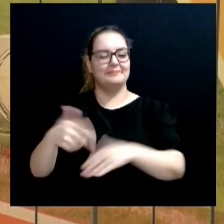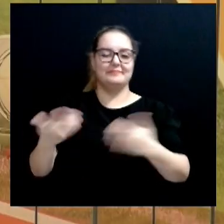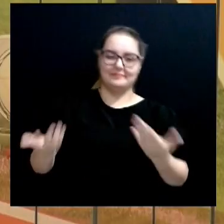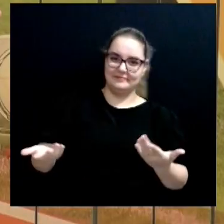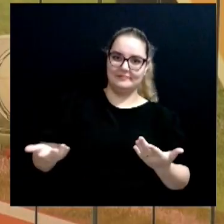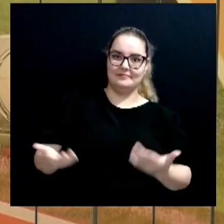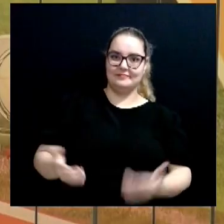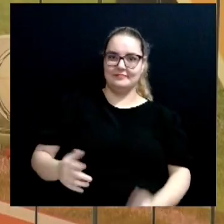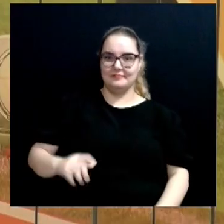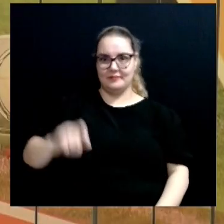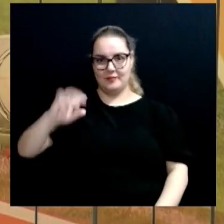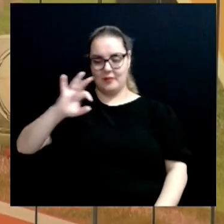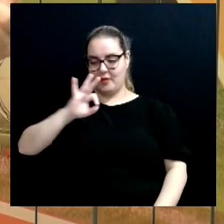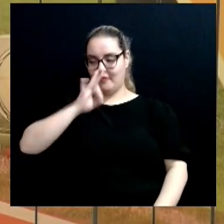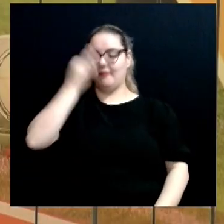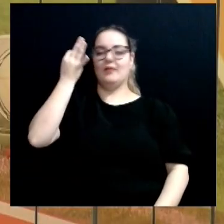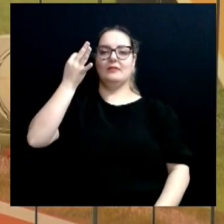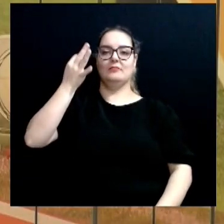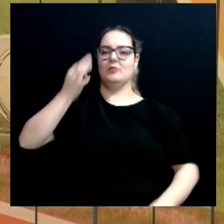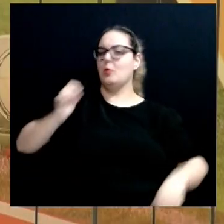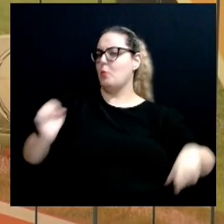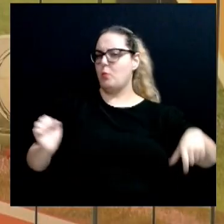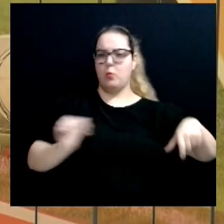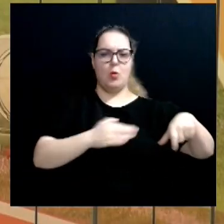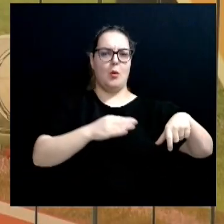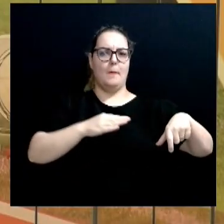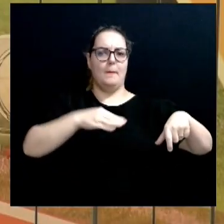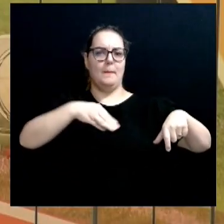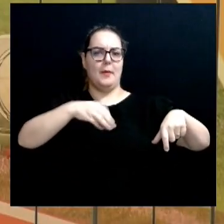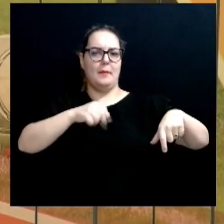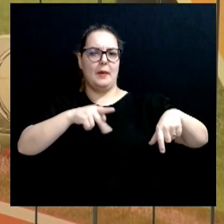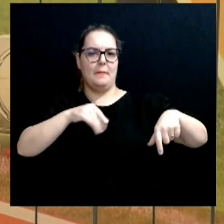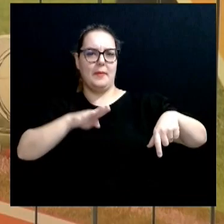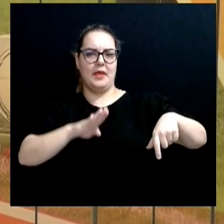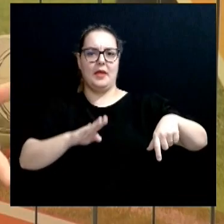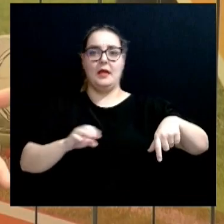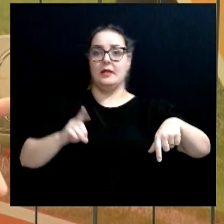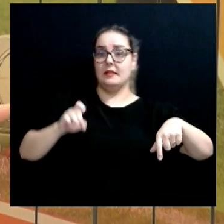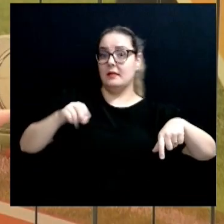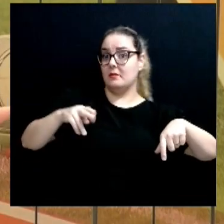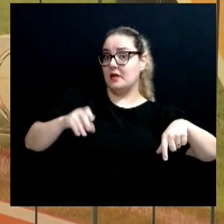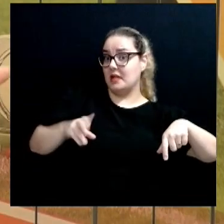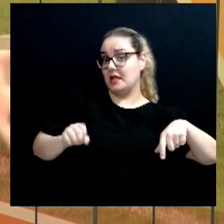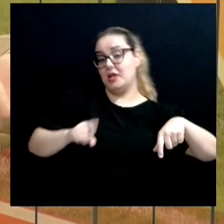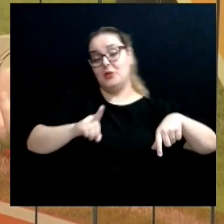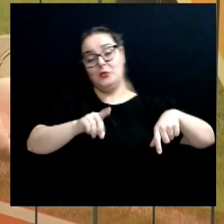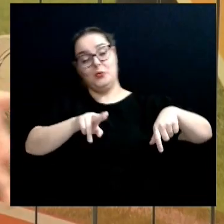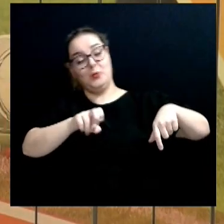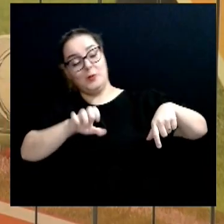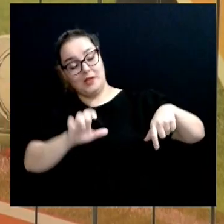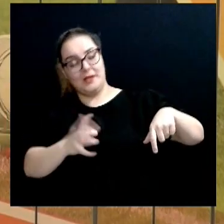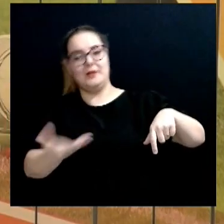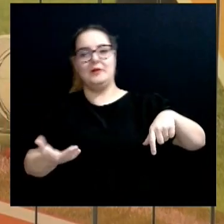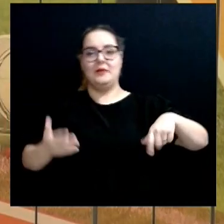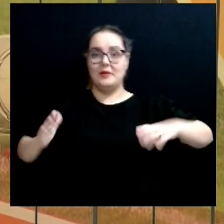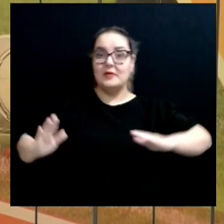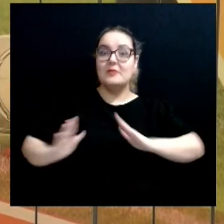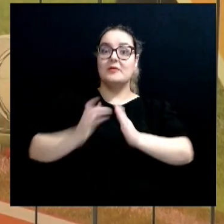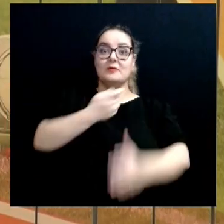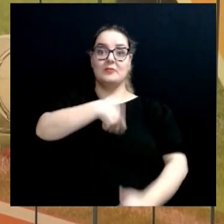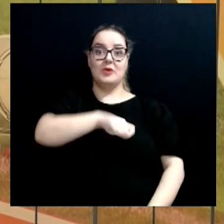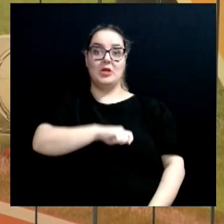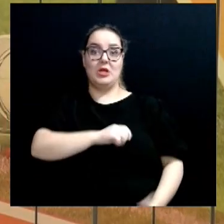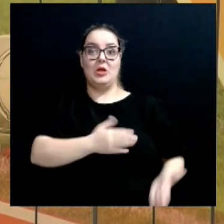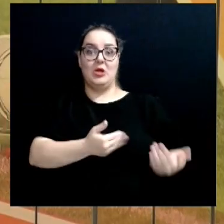do super-ataque, Mbappé, Dembélé e Doué, enfrenta a Espanha, do jovem Lamine Yamal,